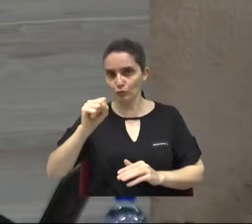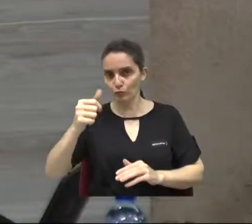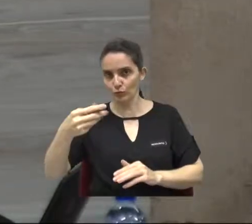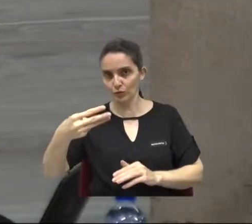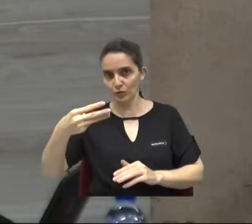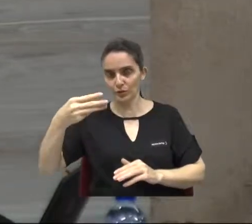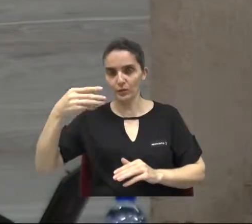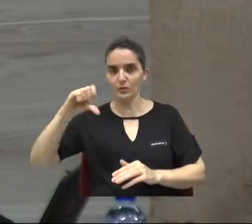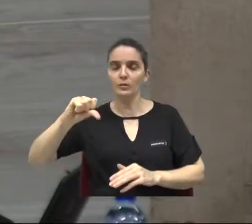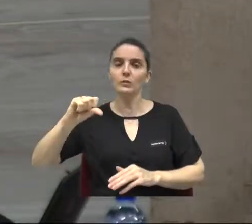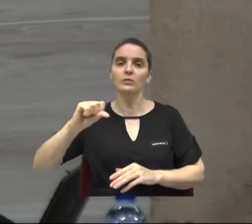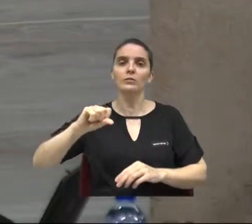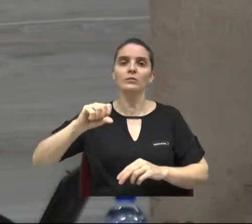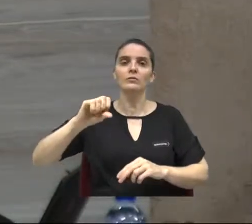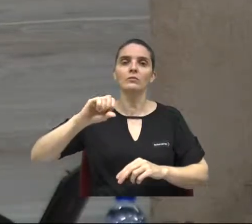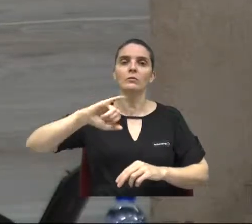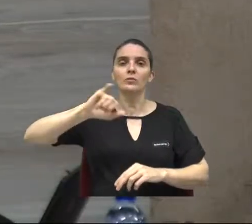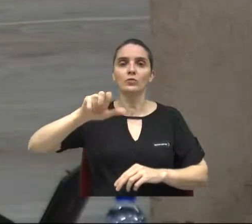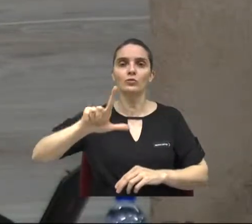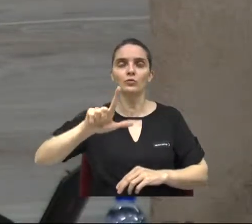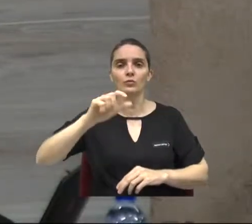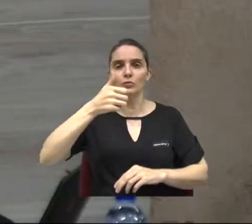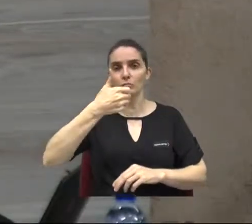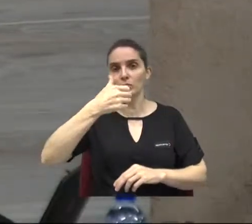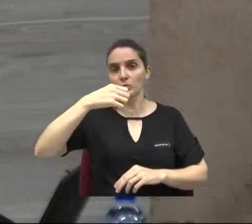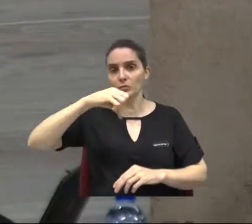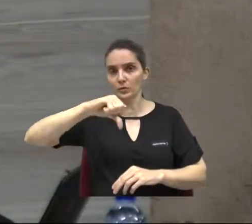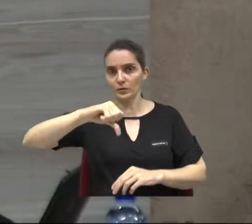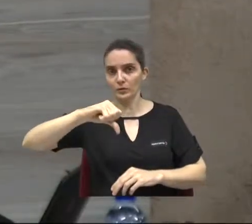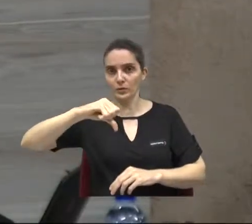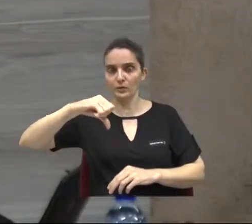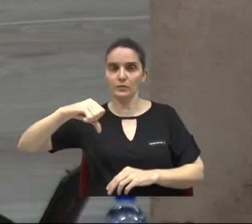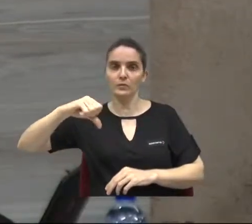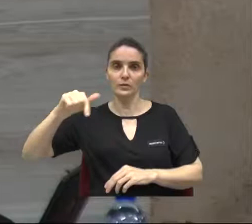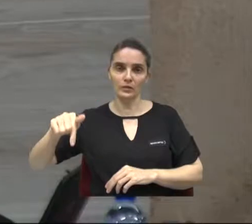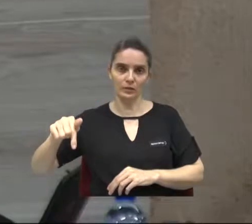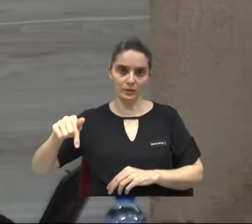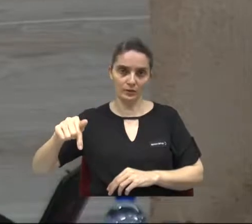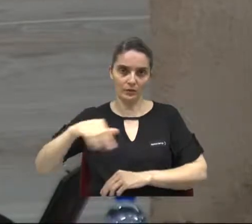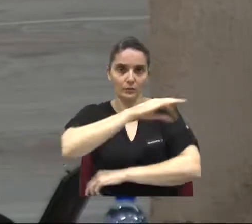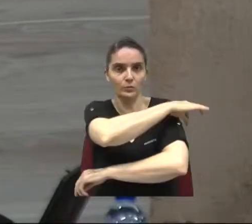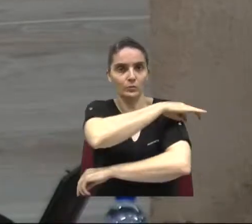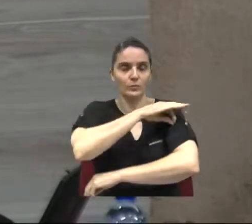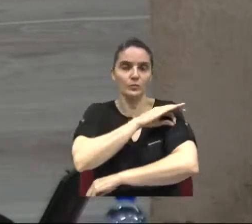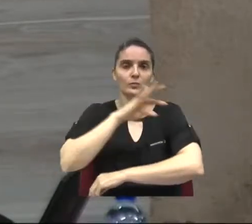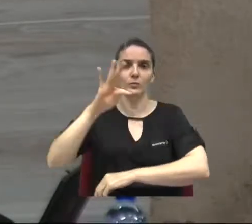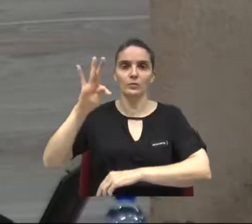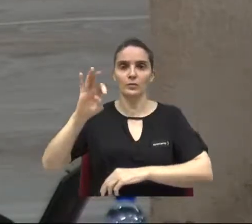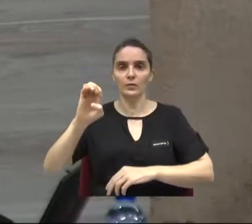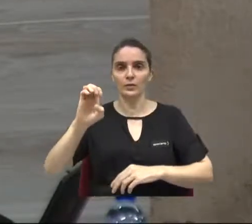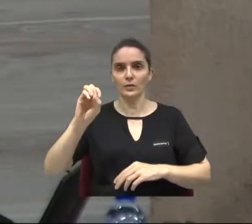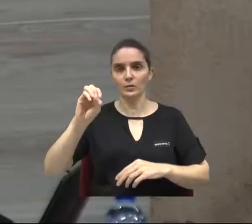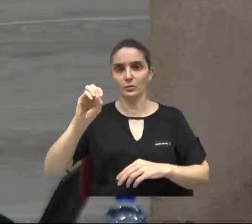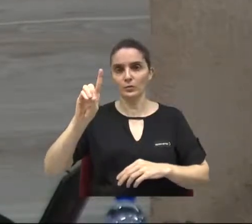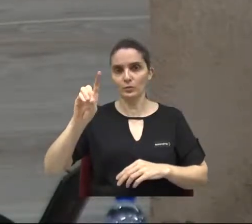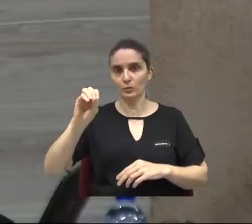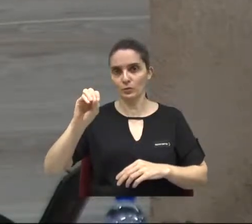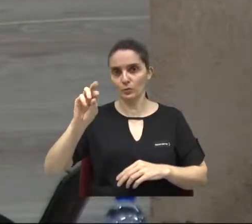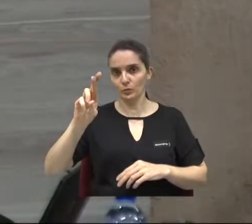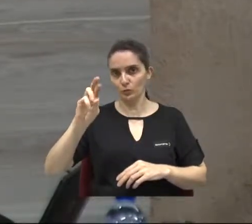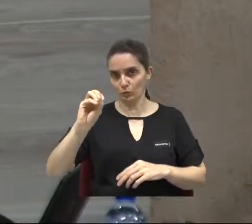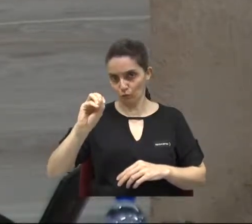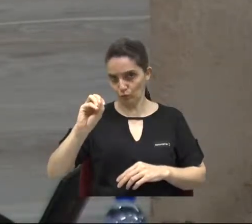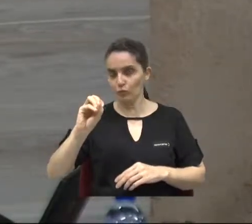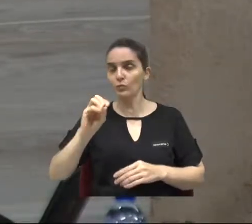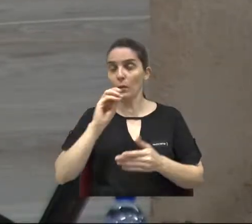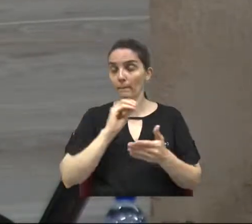julho de 1997, do então prefeito, e sempre prefeito, Teodoro Kiel, que fica criado no setor